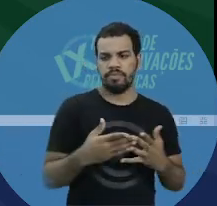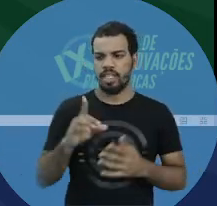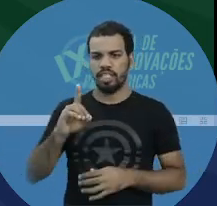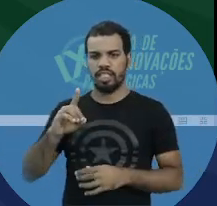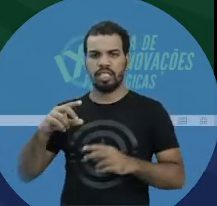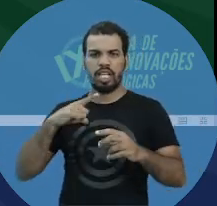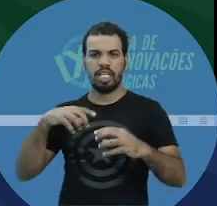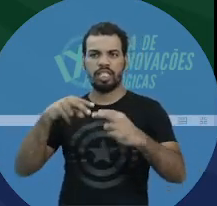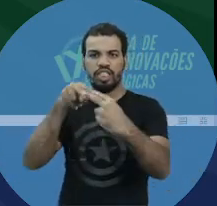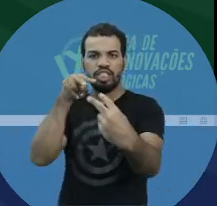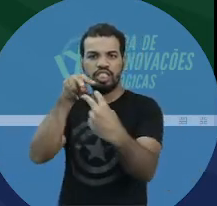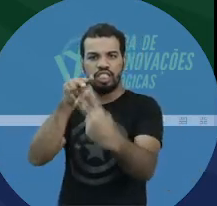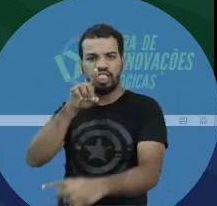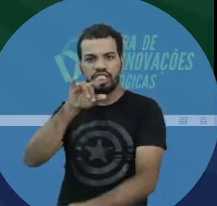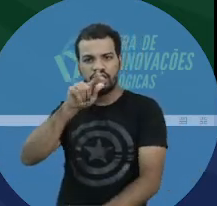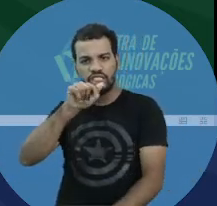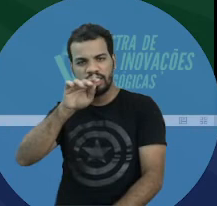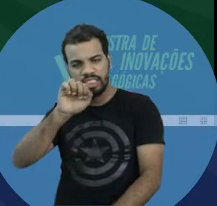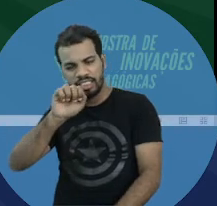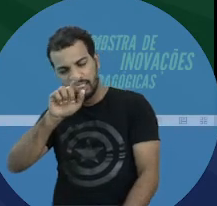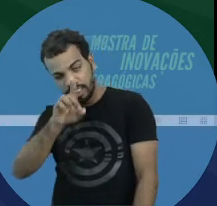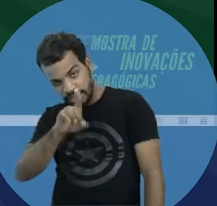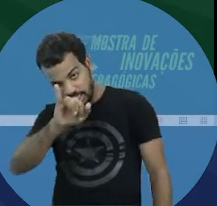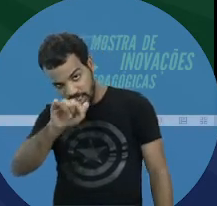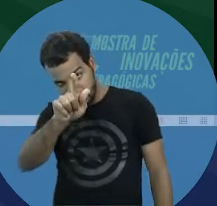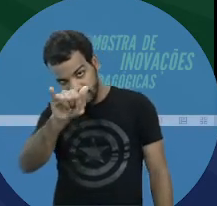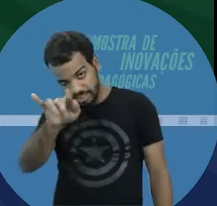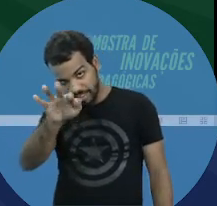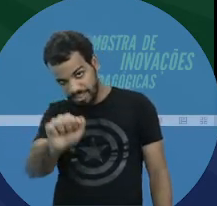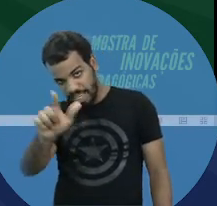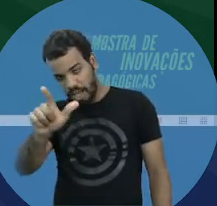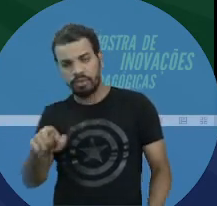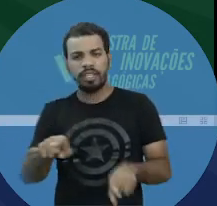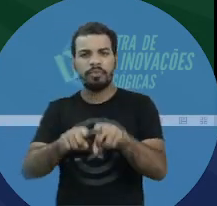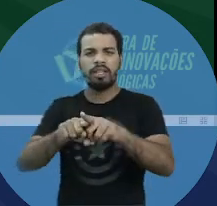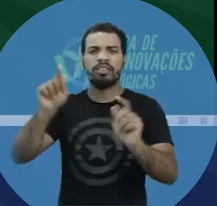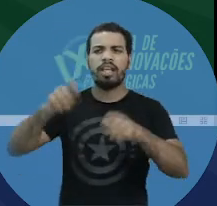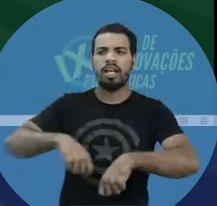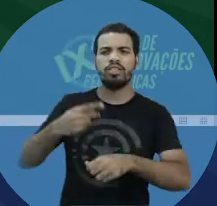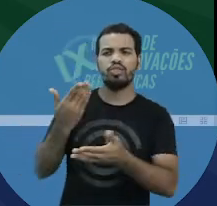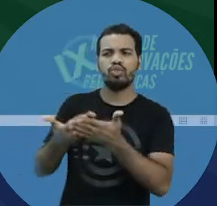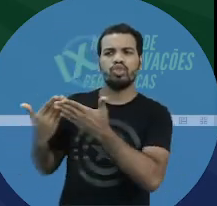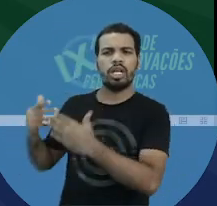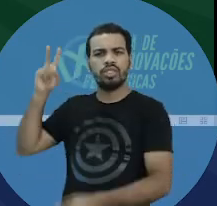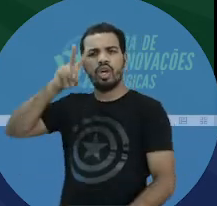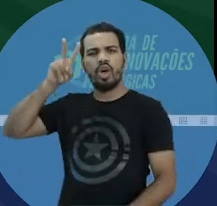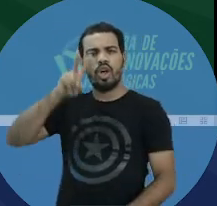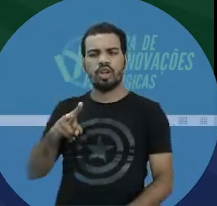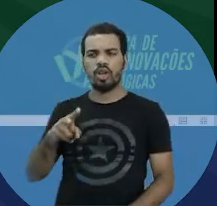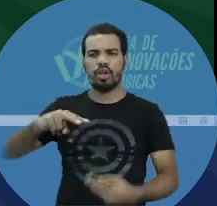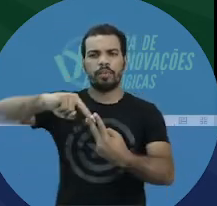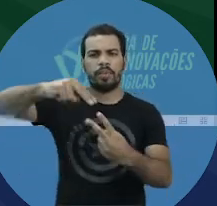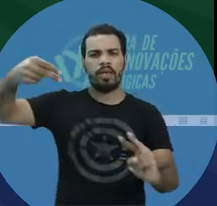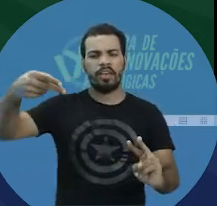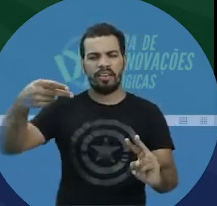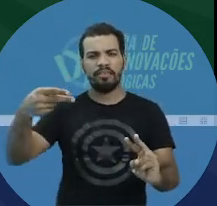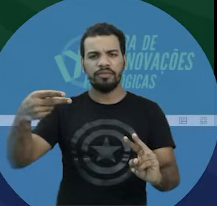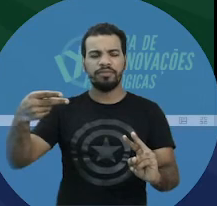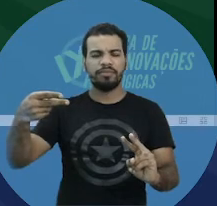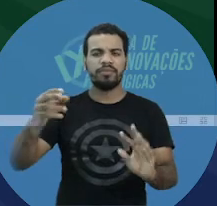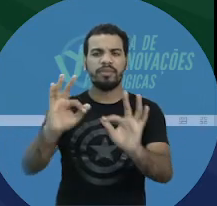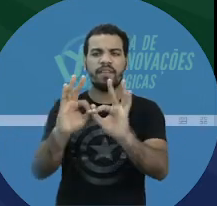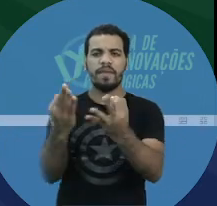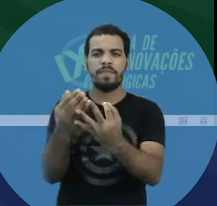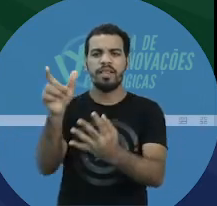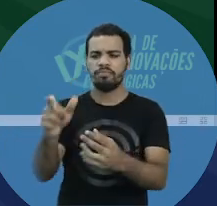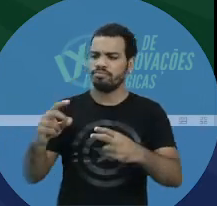né? A área, como eu falei a vocês, a gente pode puxar a história, pode puxar o contexto genético da família.